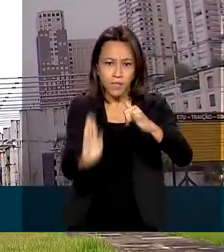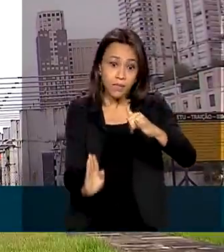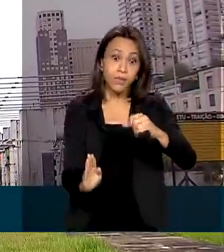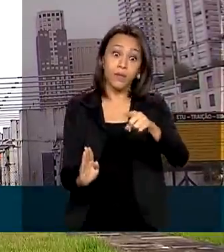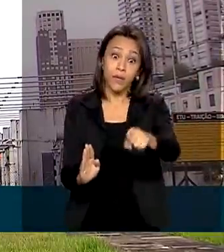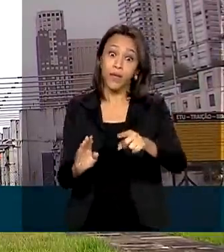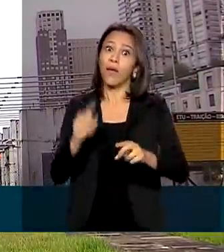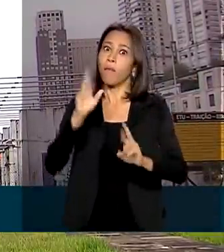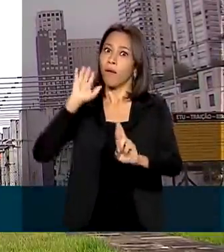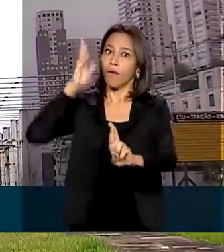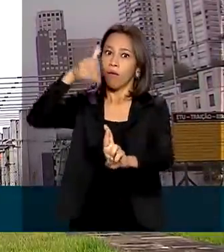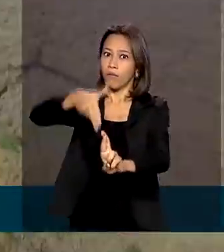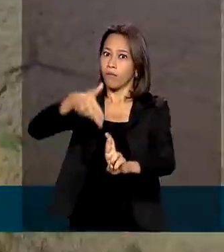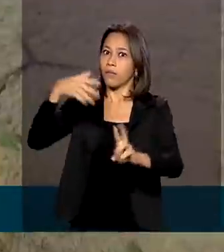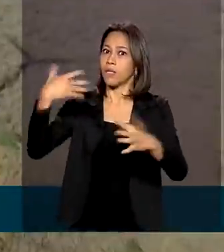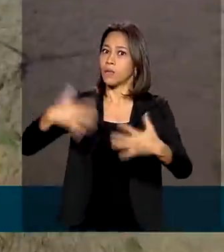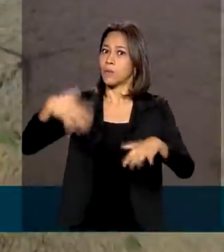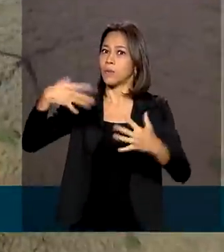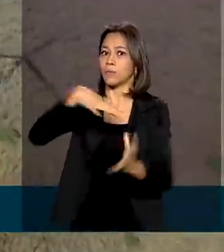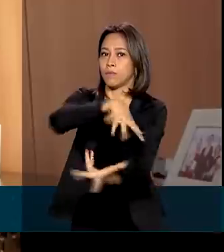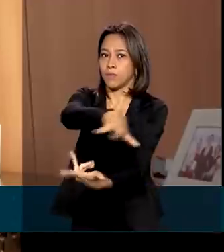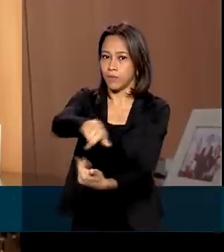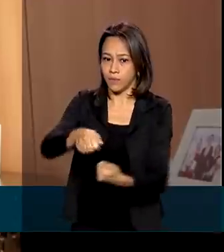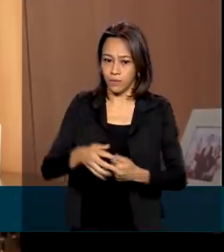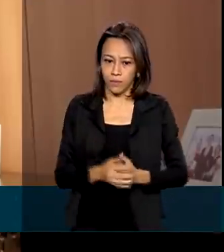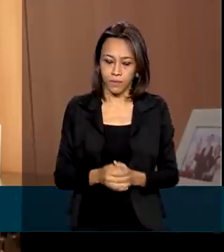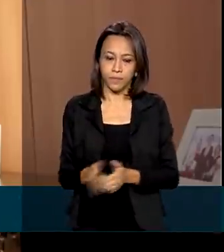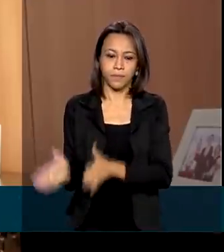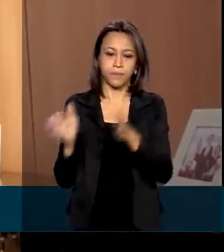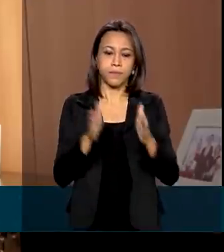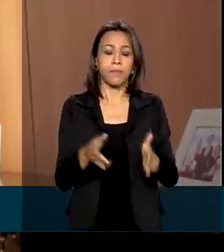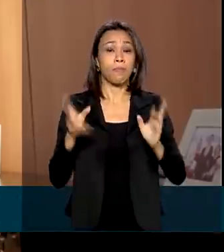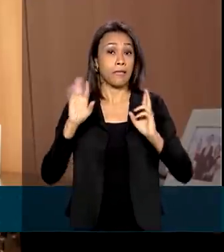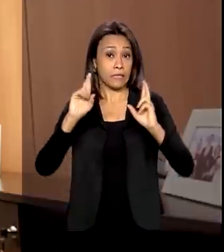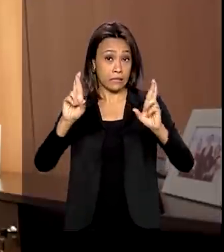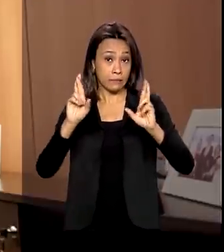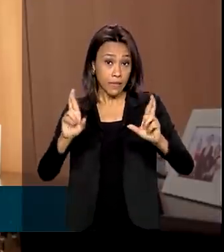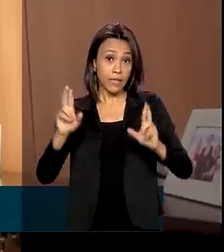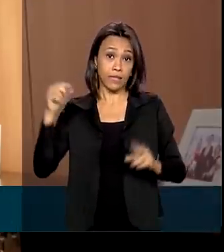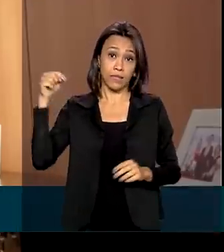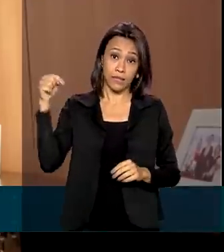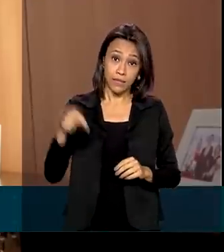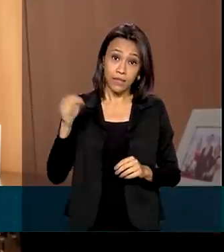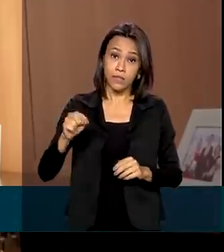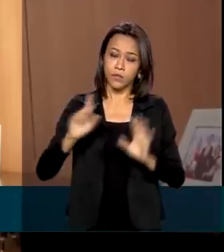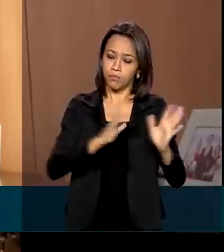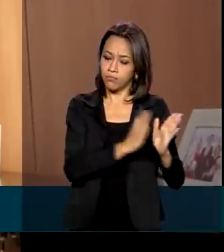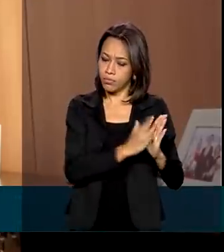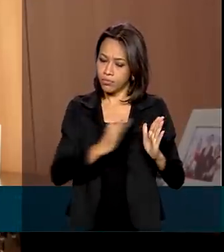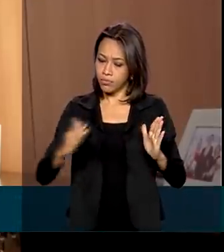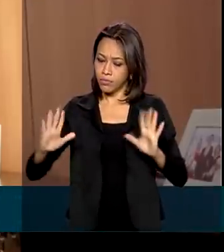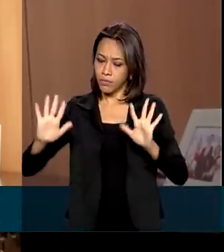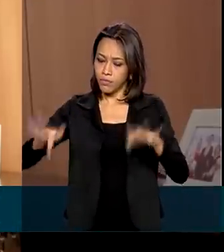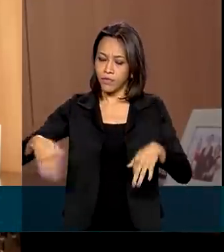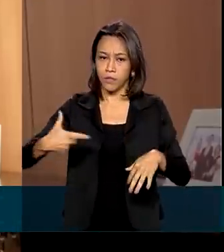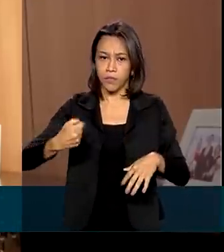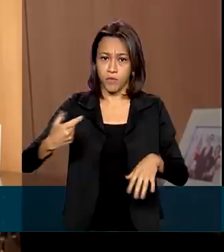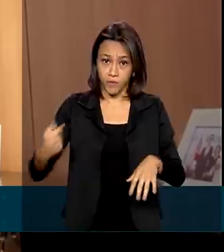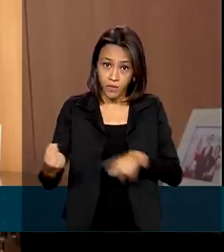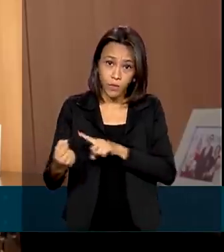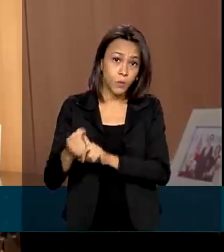uma das energias mais limpas do mundo. A expectativa é que a gente termine 2020 com a expressiva